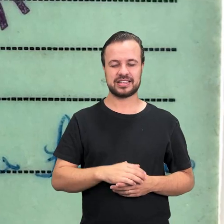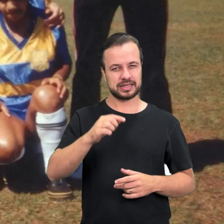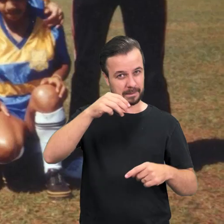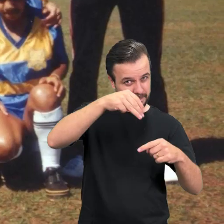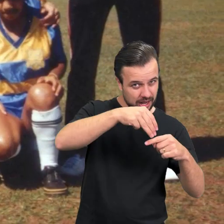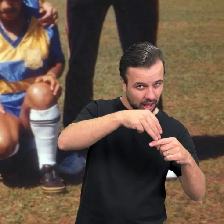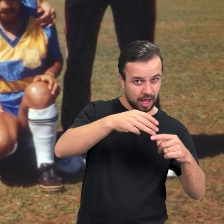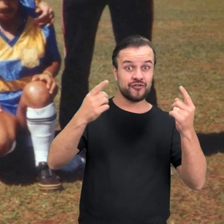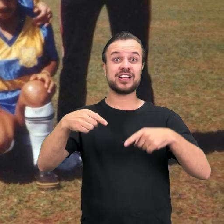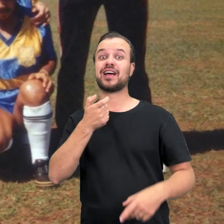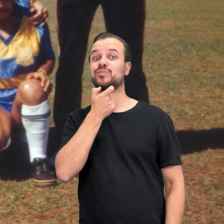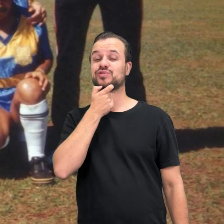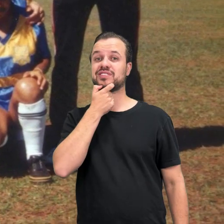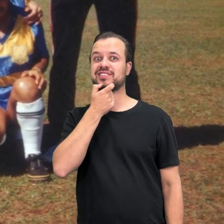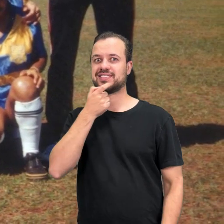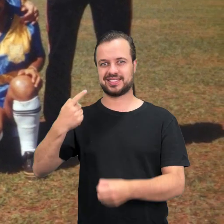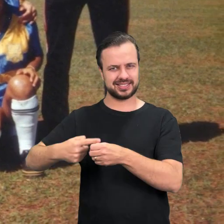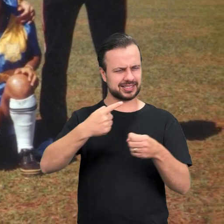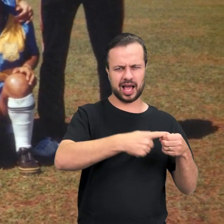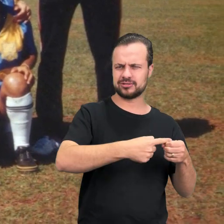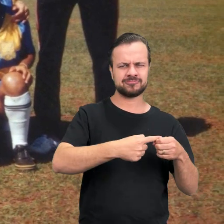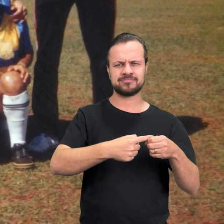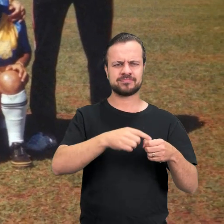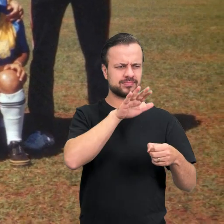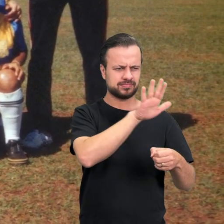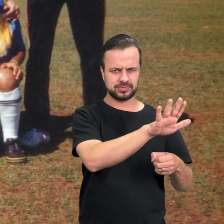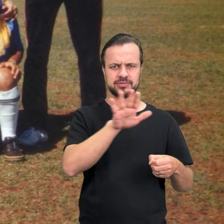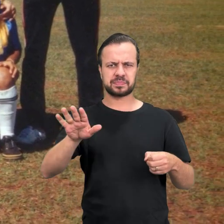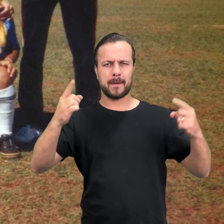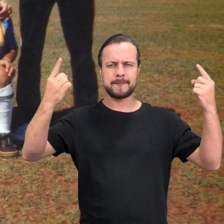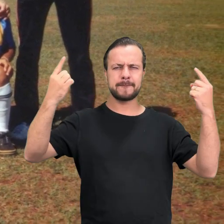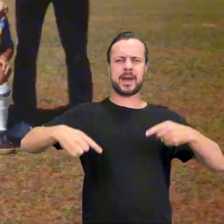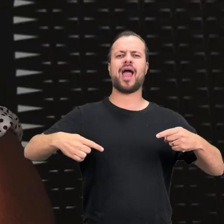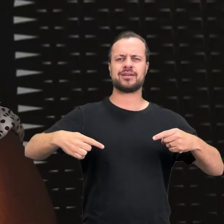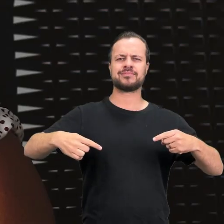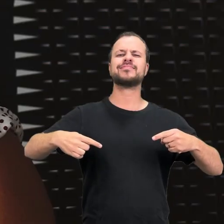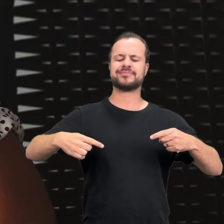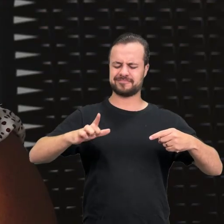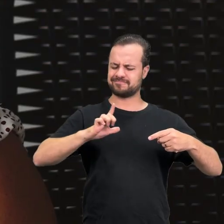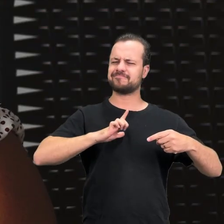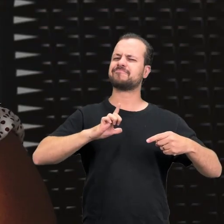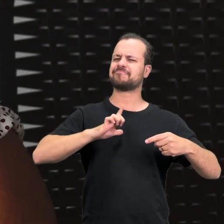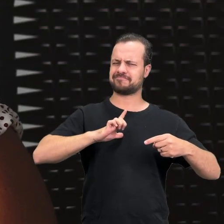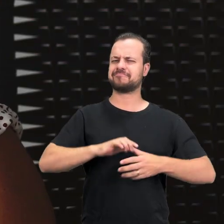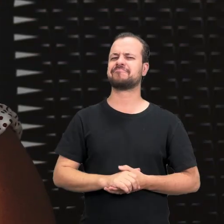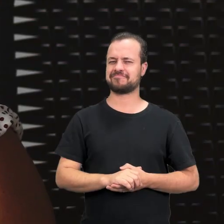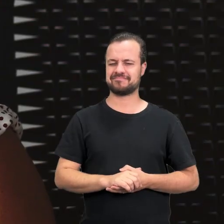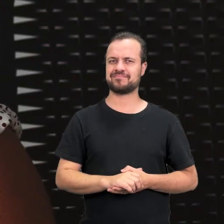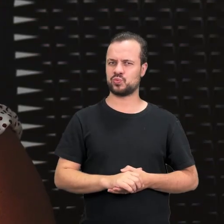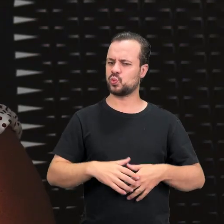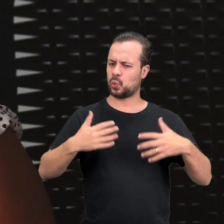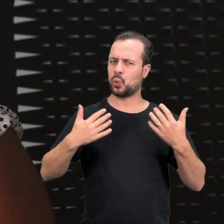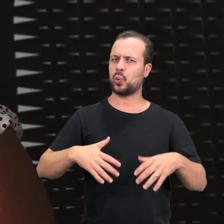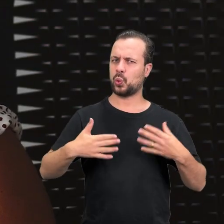Maringá e Apucarana. Era só ferroviária, né? As mulheres de ferroviária de Maringá, somos nós e as meninas eram de ferroviária de Apucarana. Era um